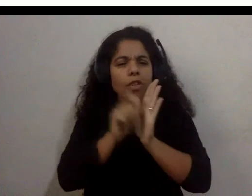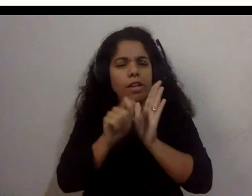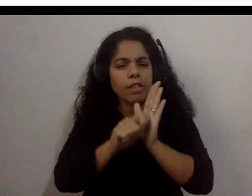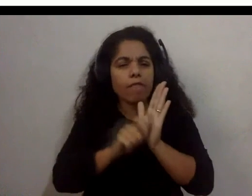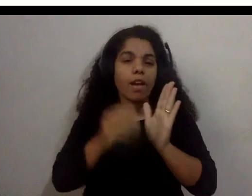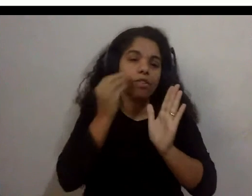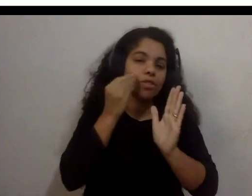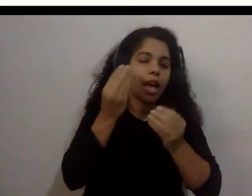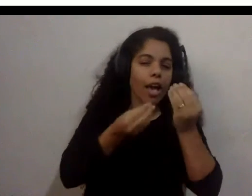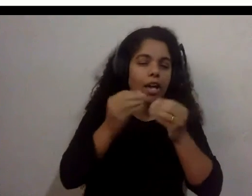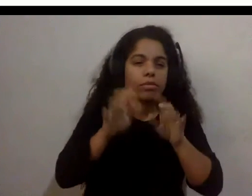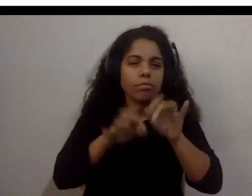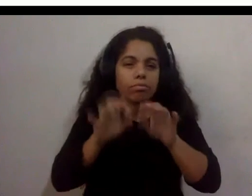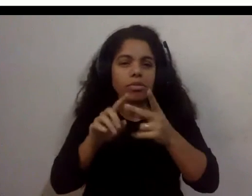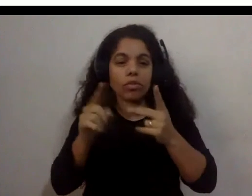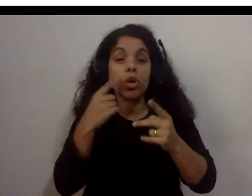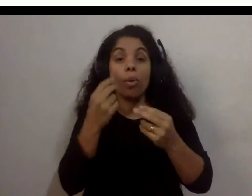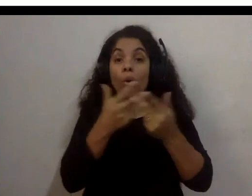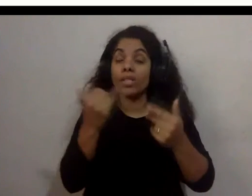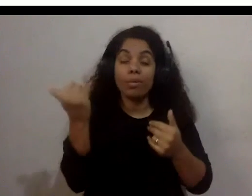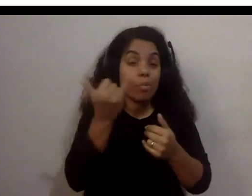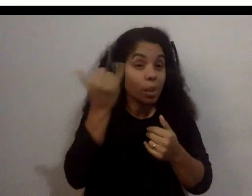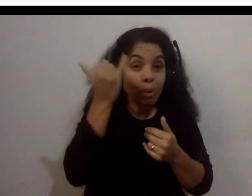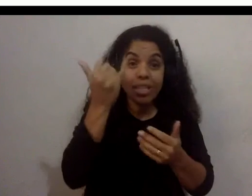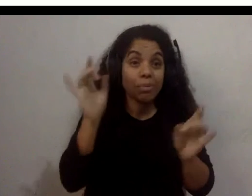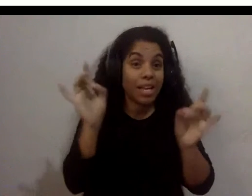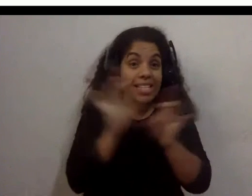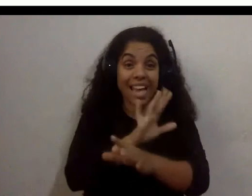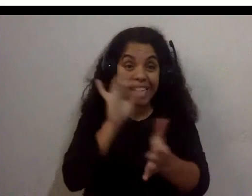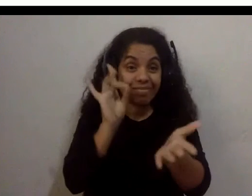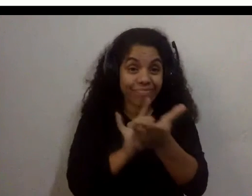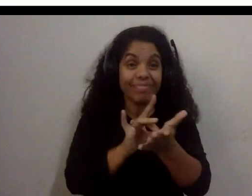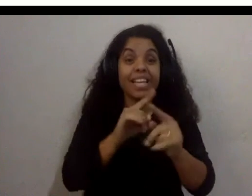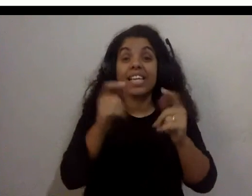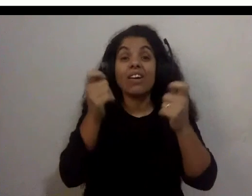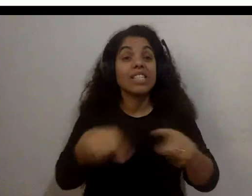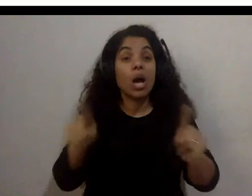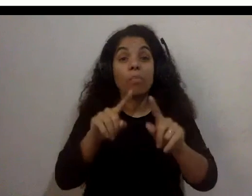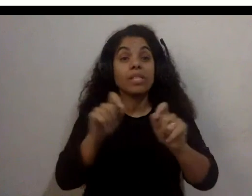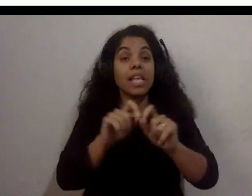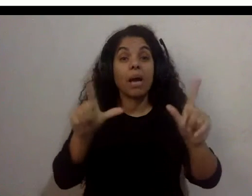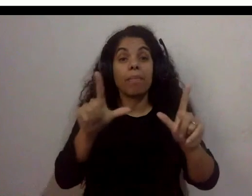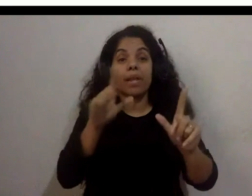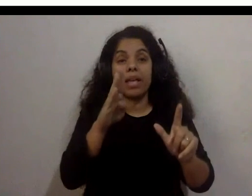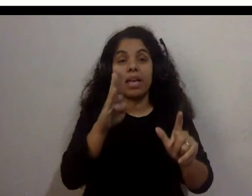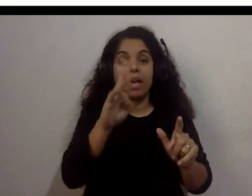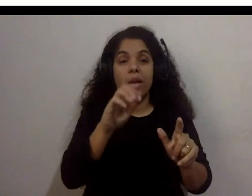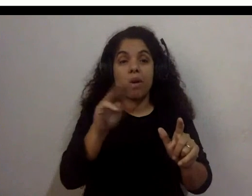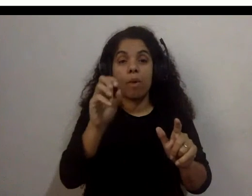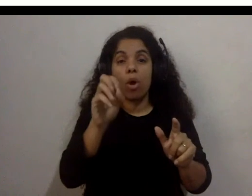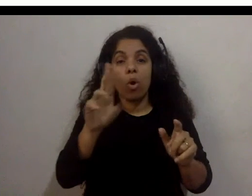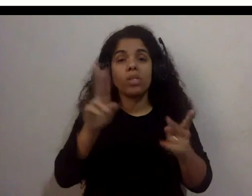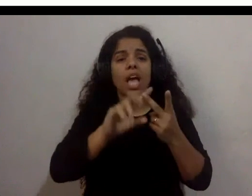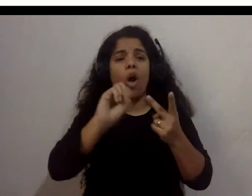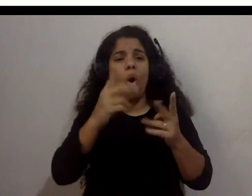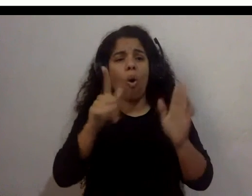E aí, uma coisa muito importante para encerrar de verdade é que vocês viram que em momento nenhum eu precisei abrir o browser, ou abrir o Postman, ou